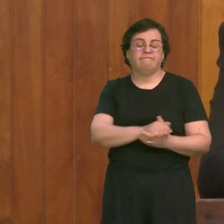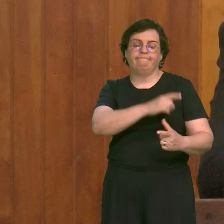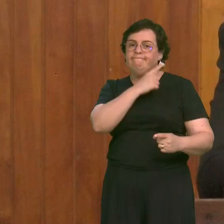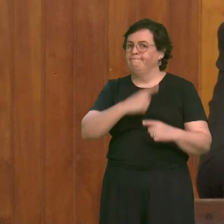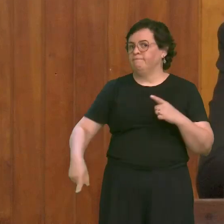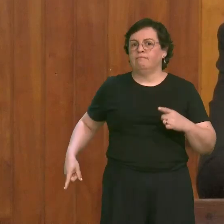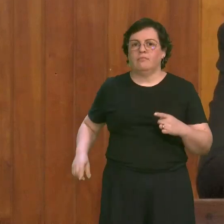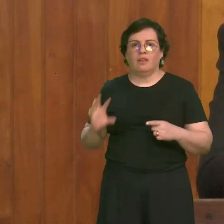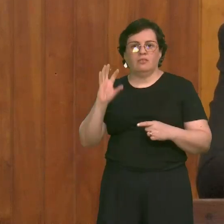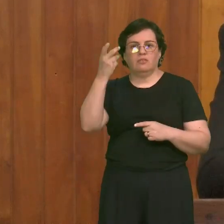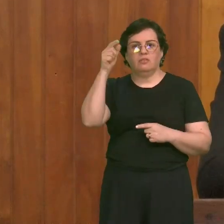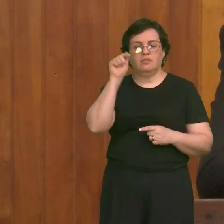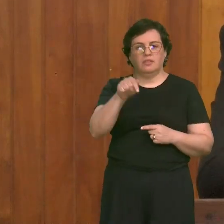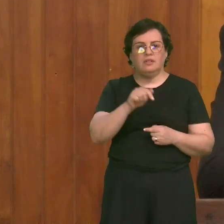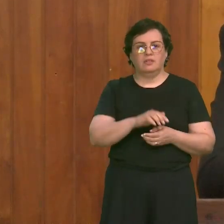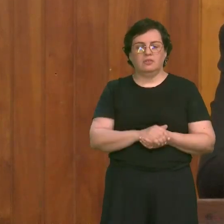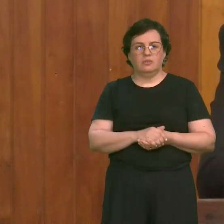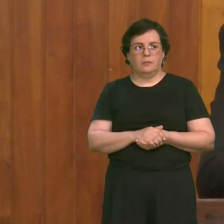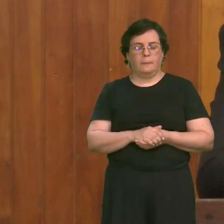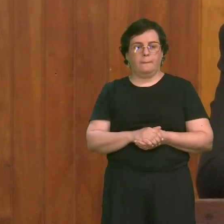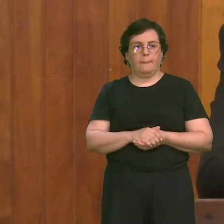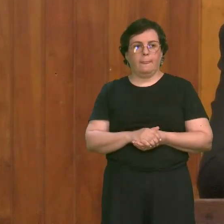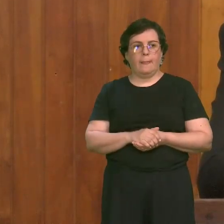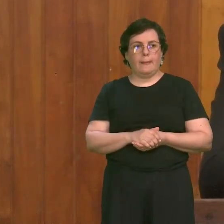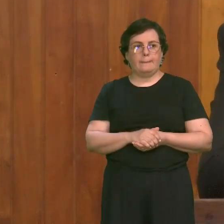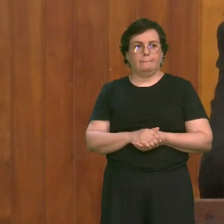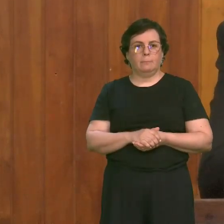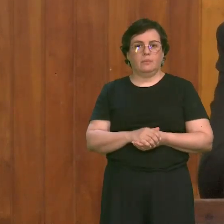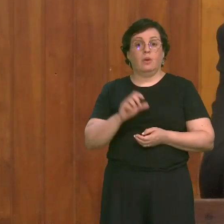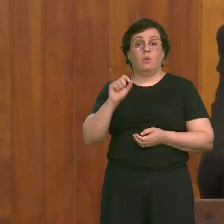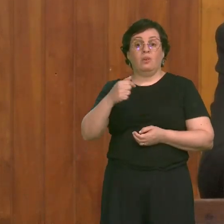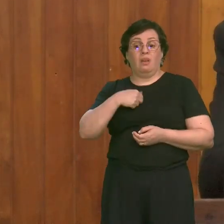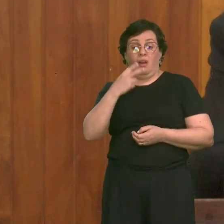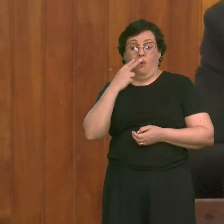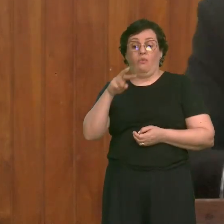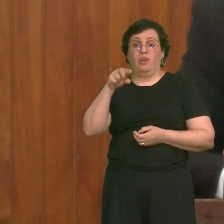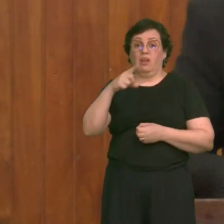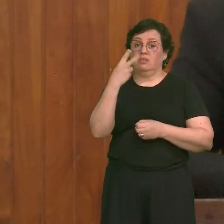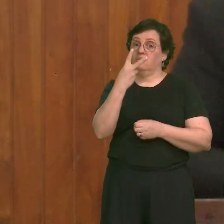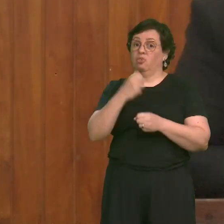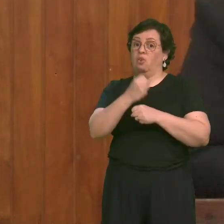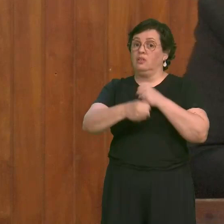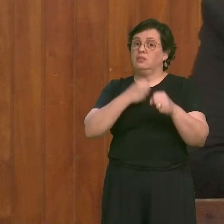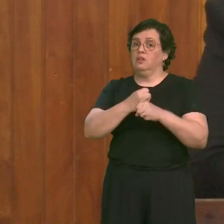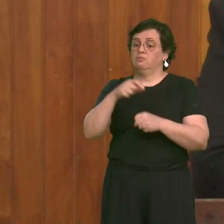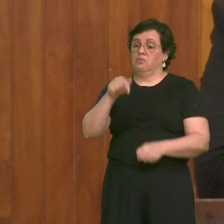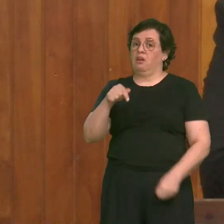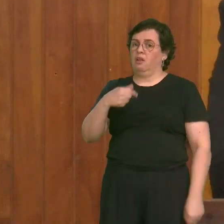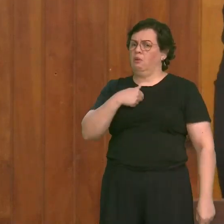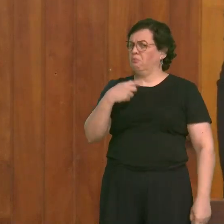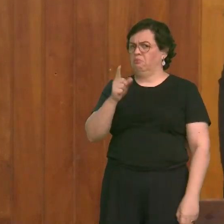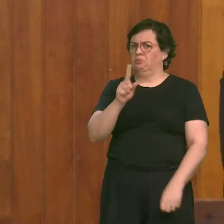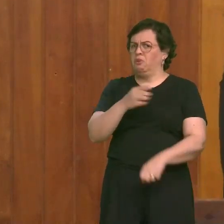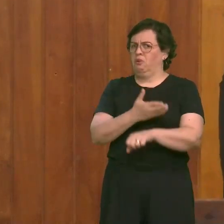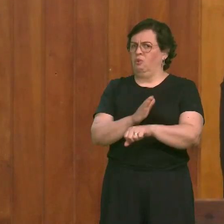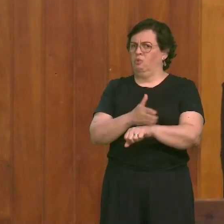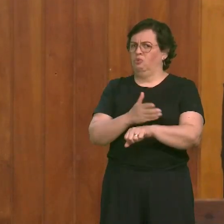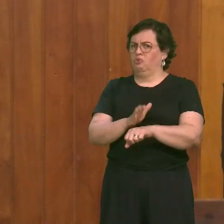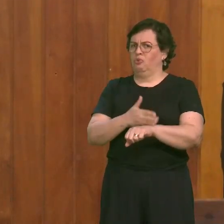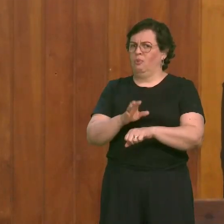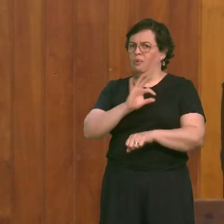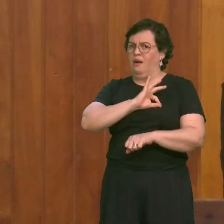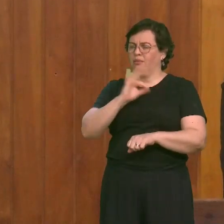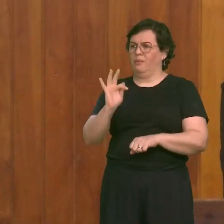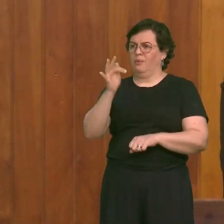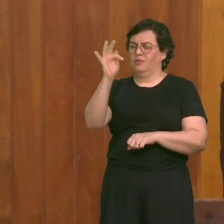inadmissível ficar aceitando o que eu vi esses dois anos aqui não tô acostumado no meu ambiente de Polícia Federal